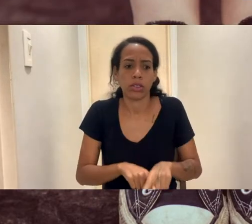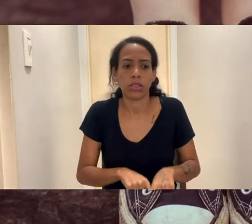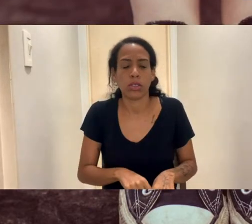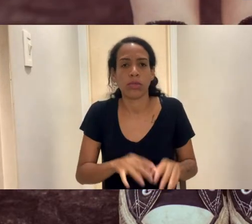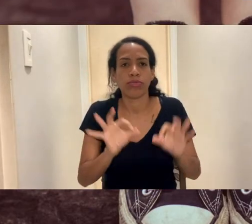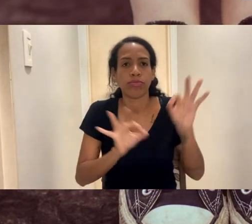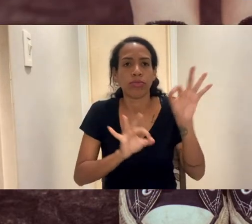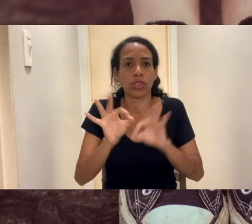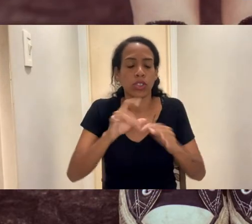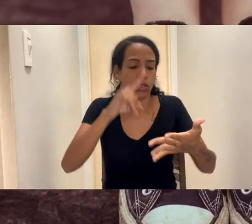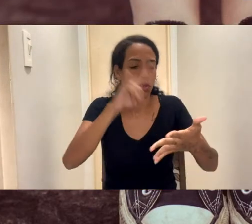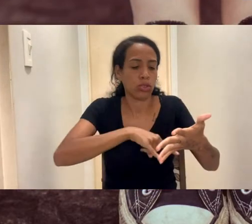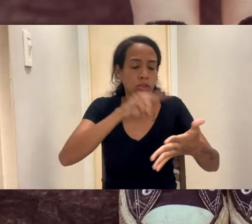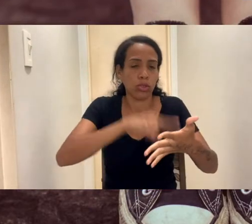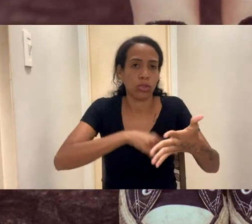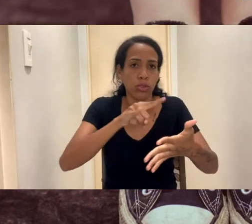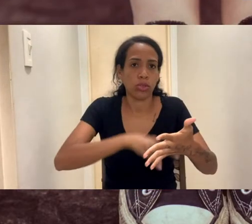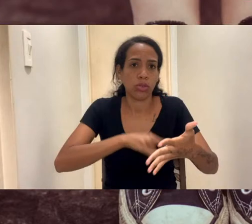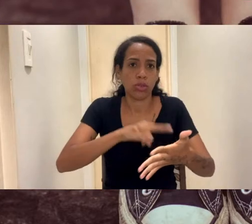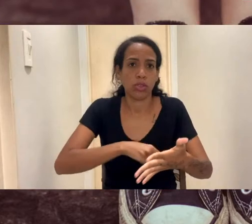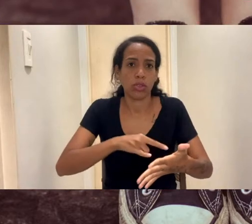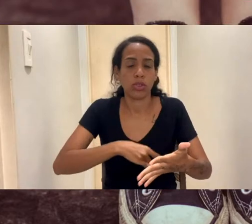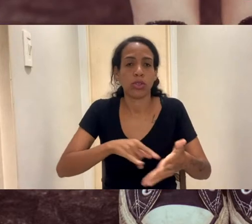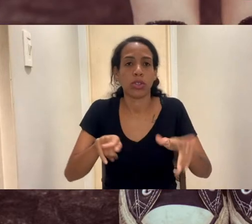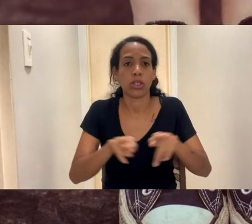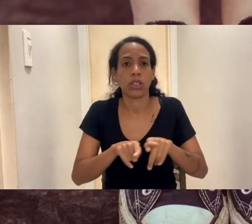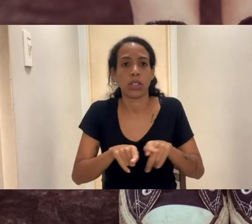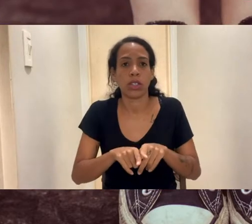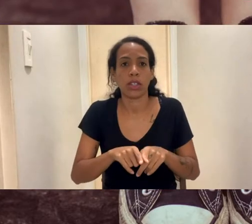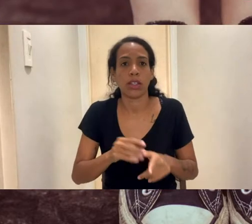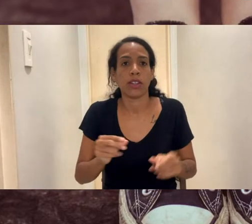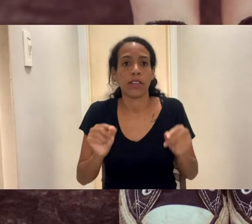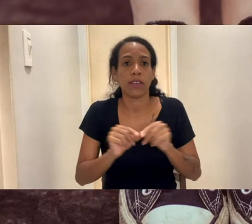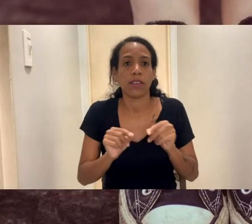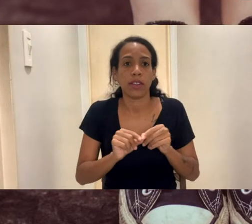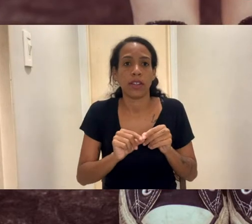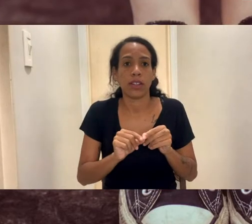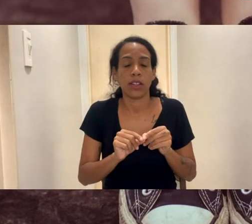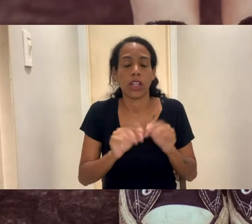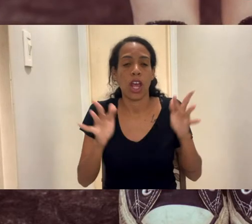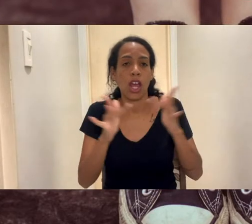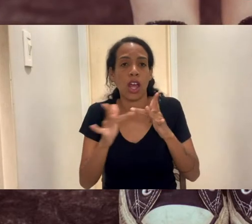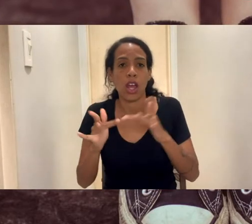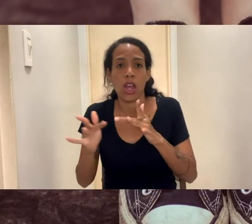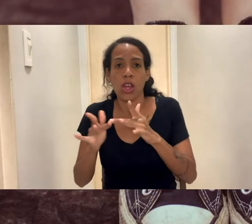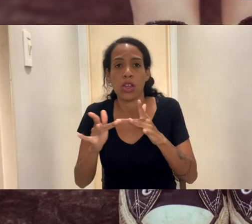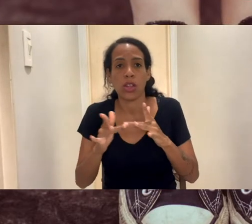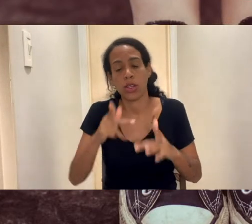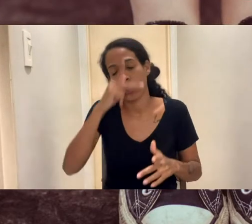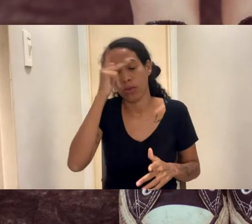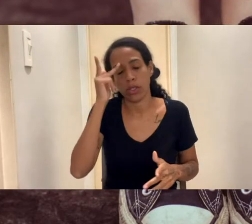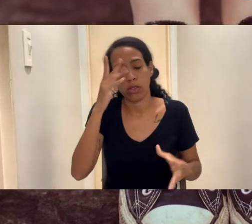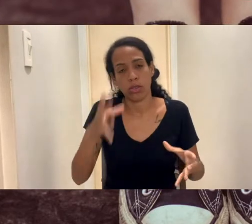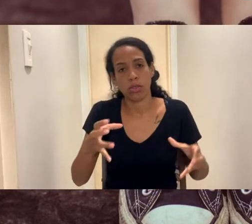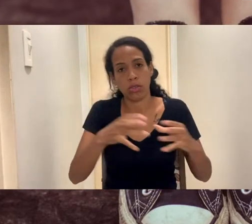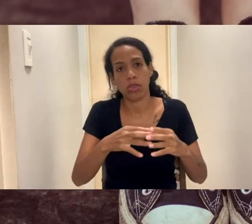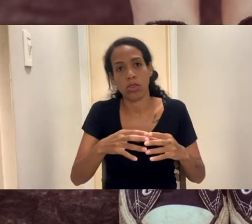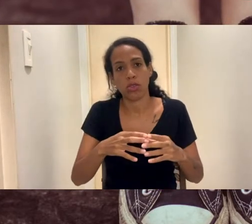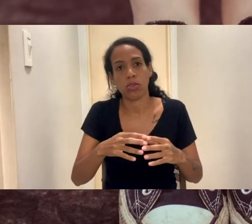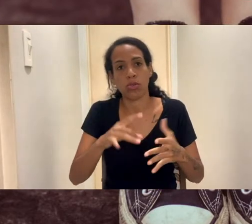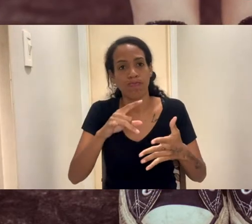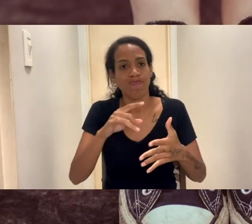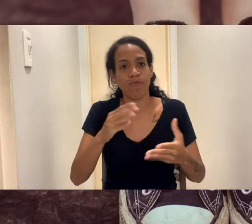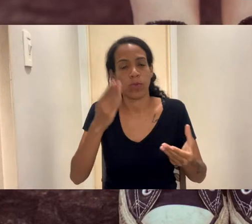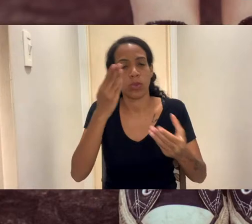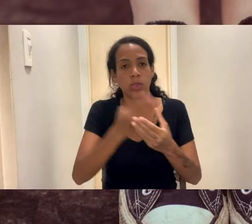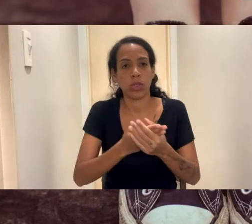produzir documentos, né, sobre o acompanhamento realizado em acordo com os pressupostos do nosso Código de Ética